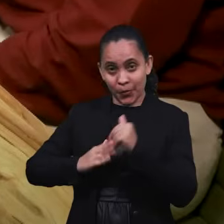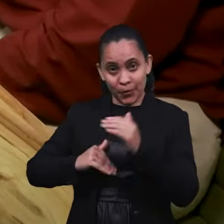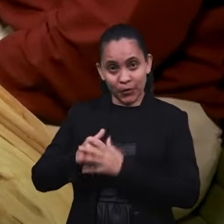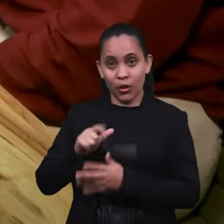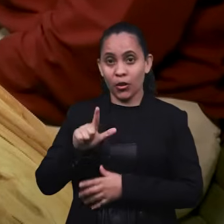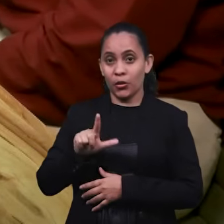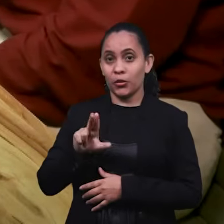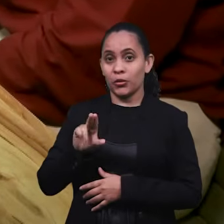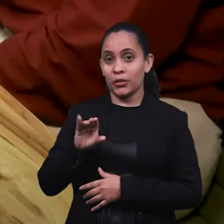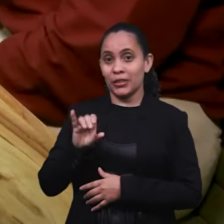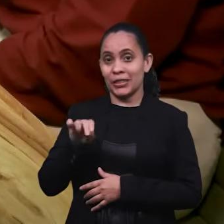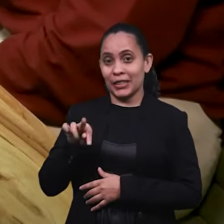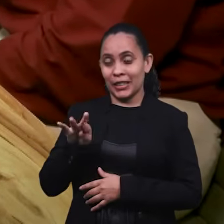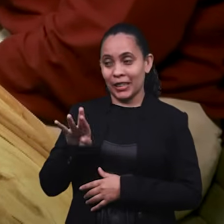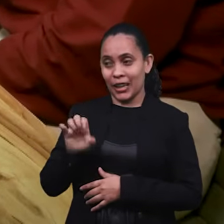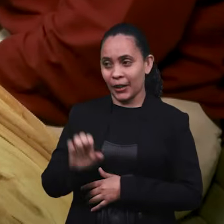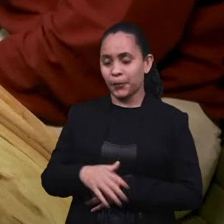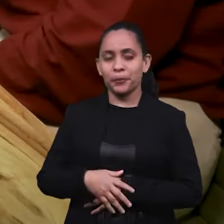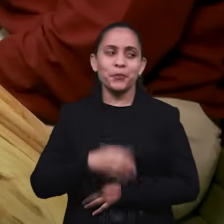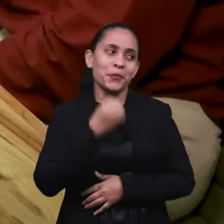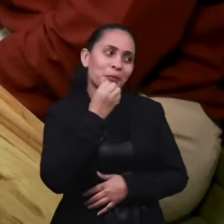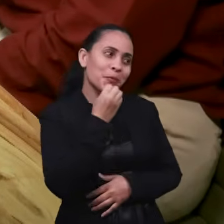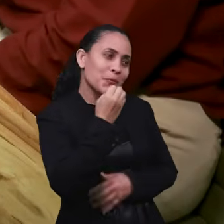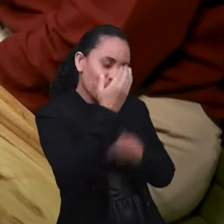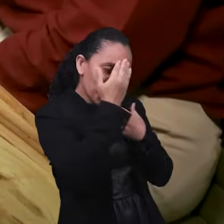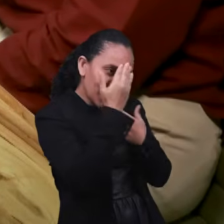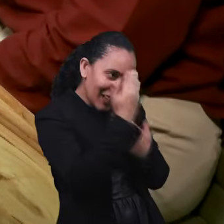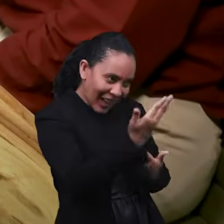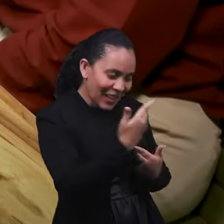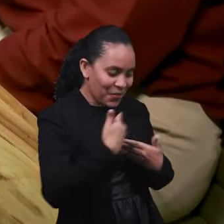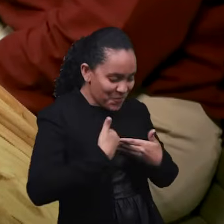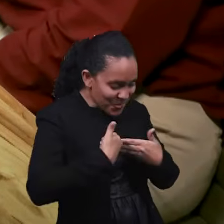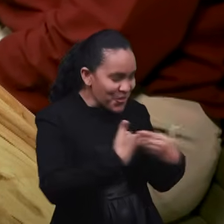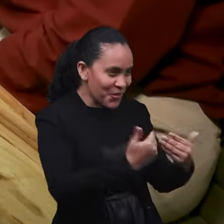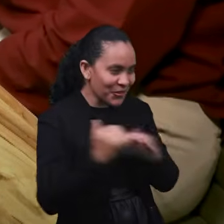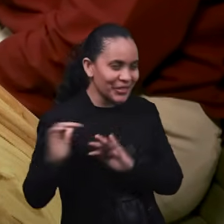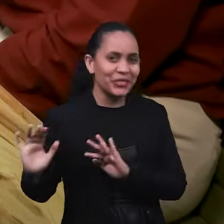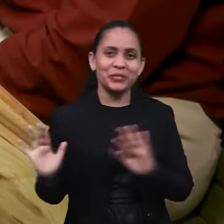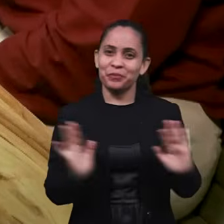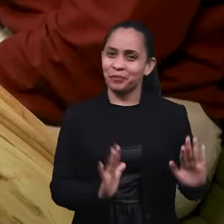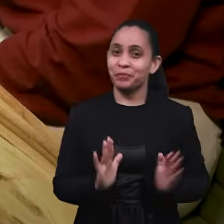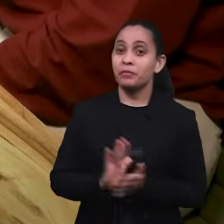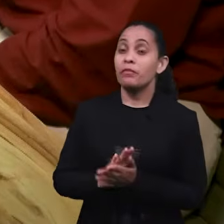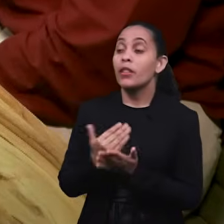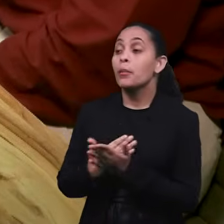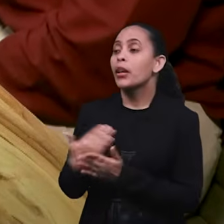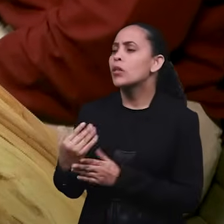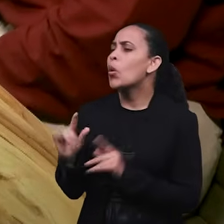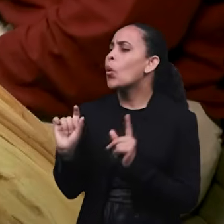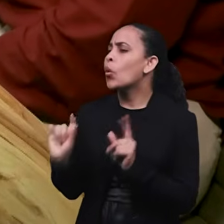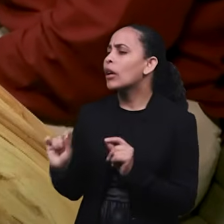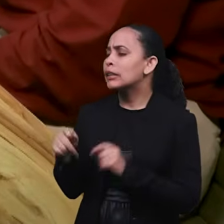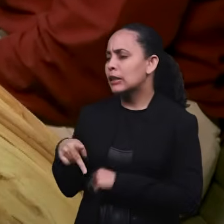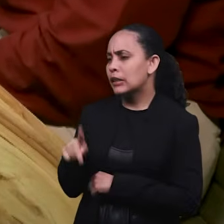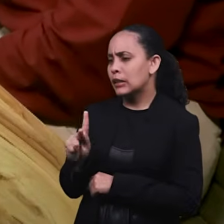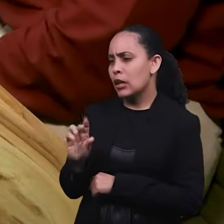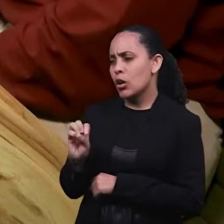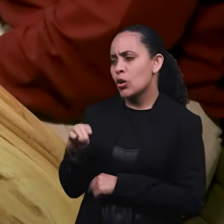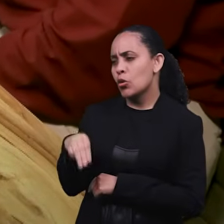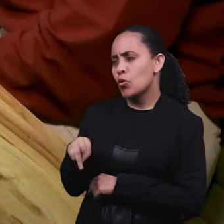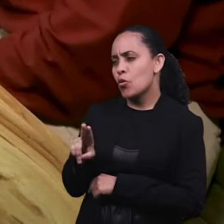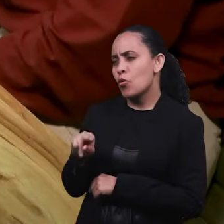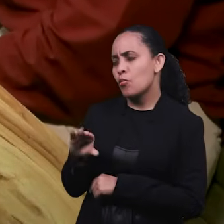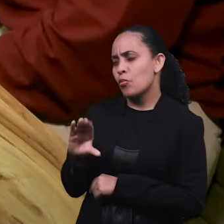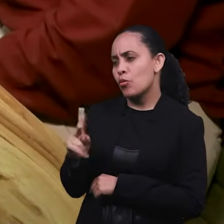Luciene, novamente. Obrigada pelo convite. Então, para a gente iniciar, o que seria kombucha?